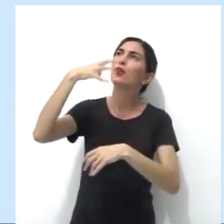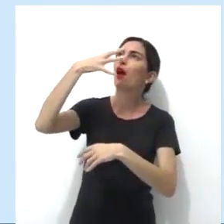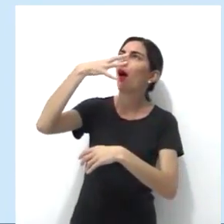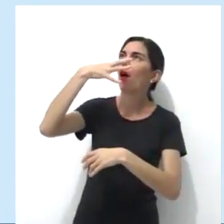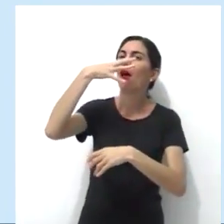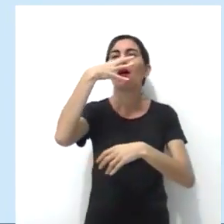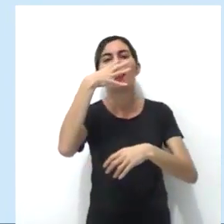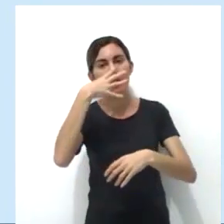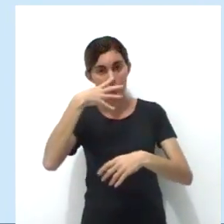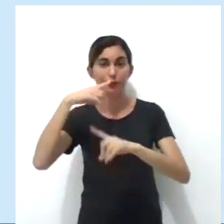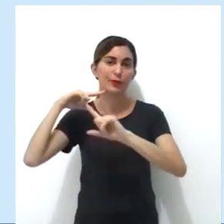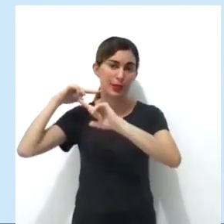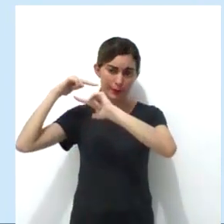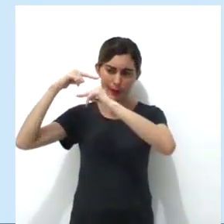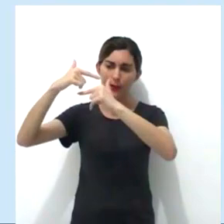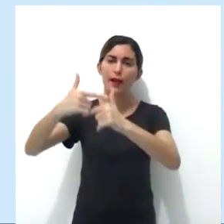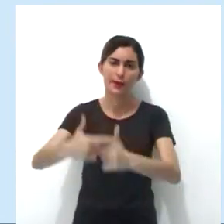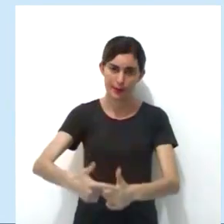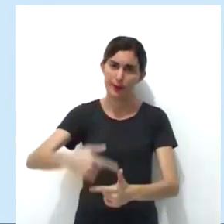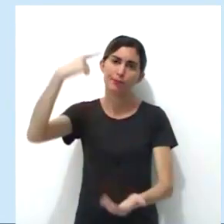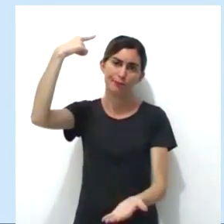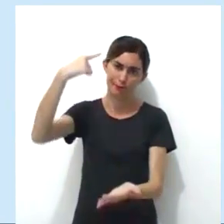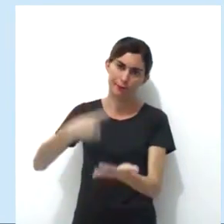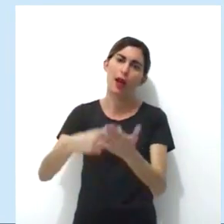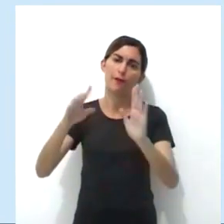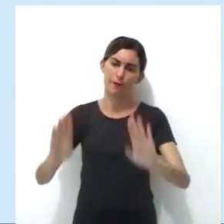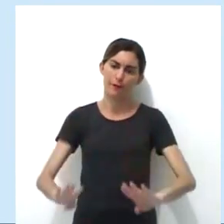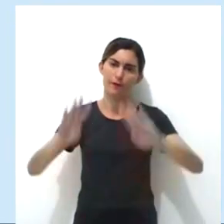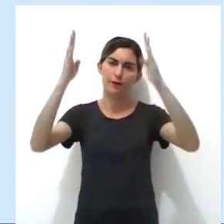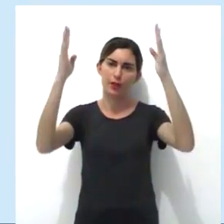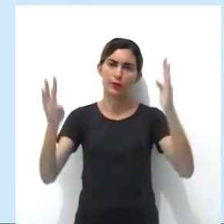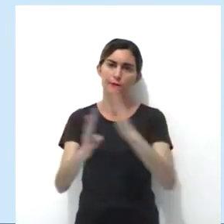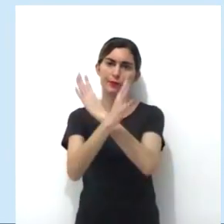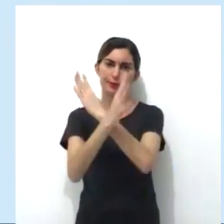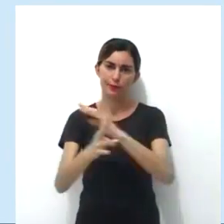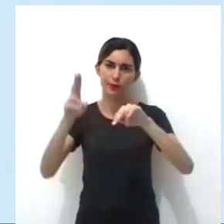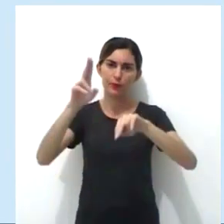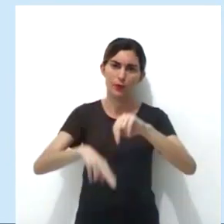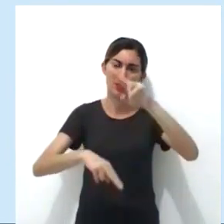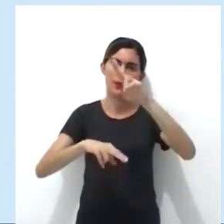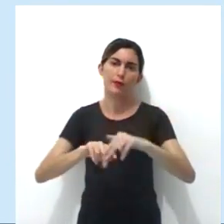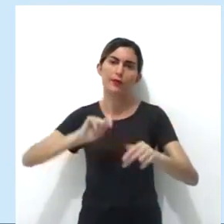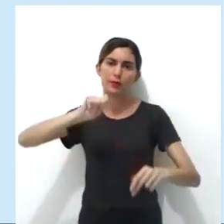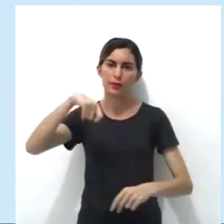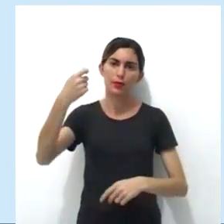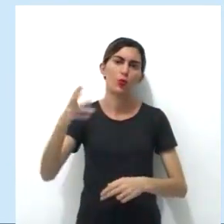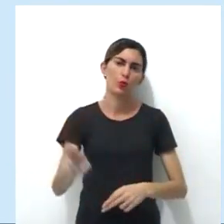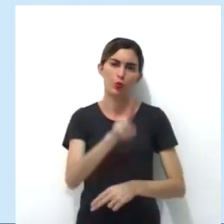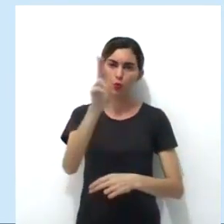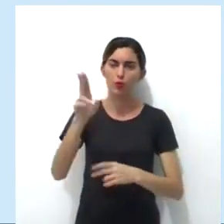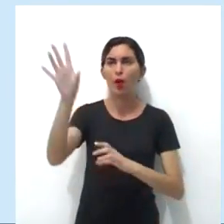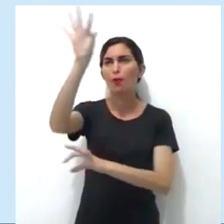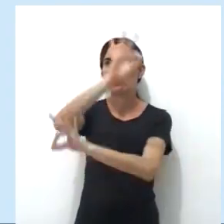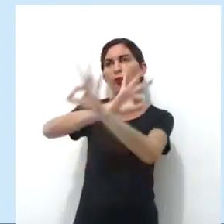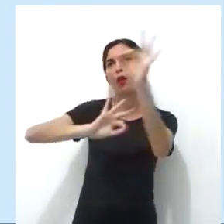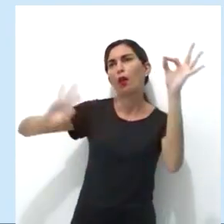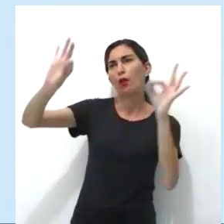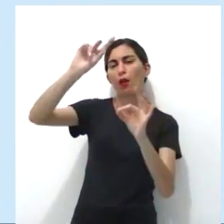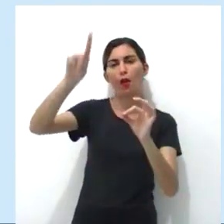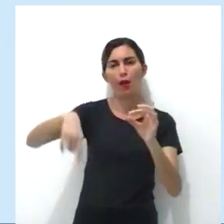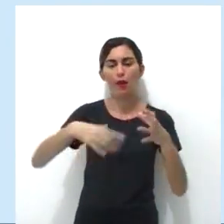balão. Então o ar quente ele sobe e o ar frio desce. Isso vai formar a corrente que vai fazer o